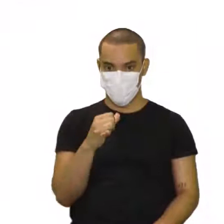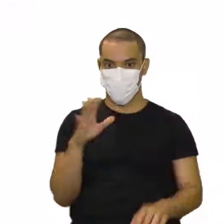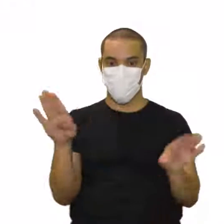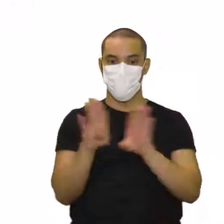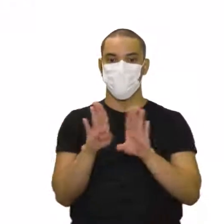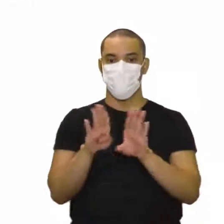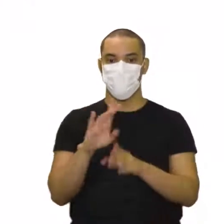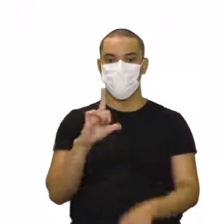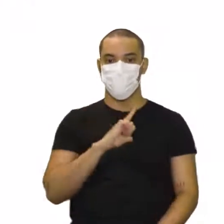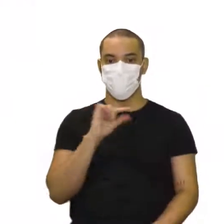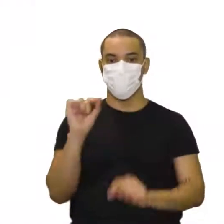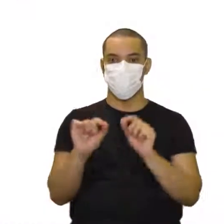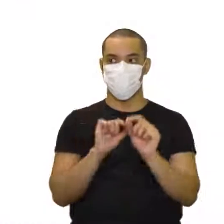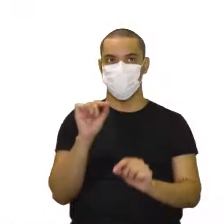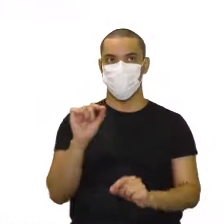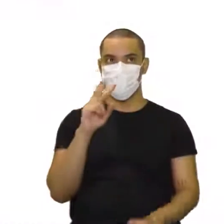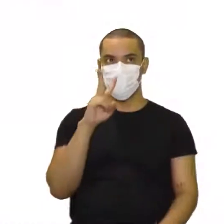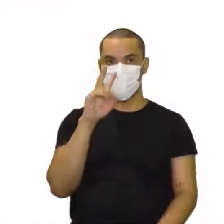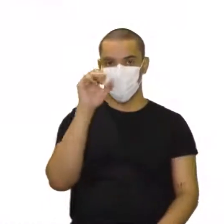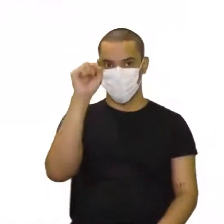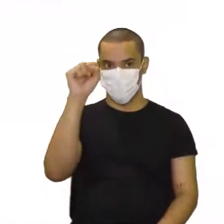vou ter força